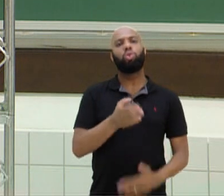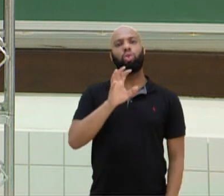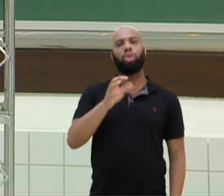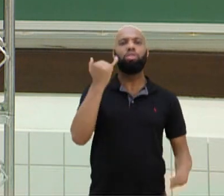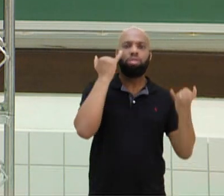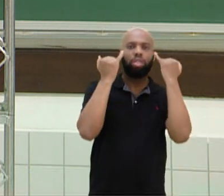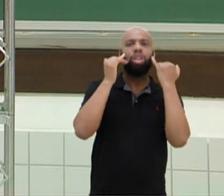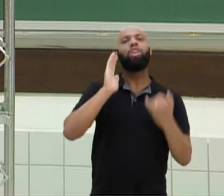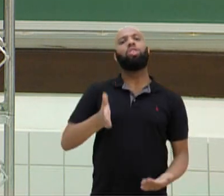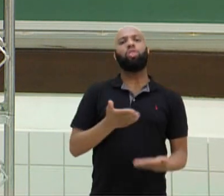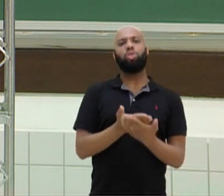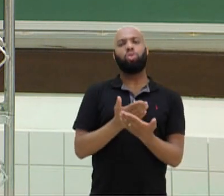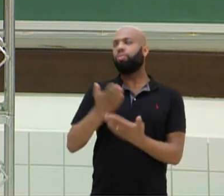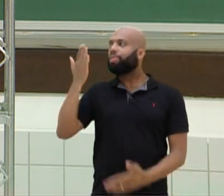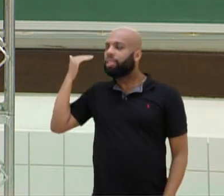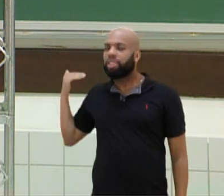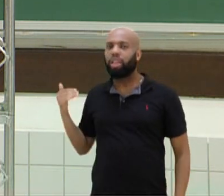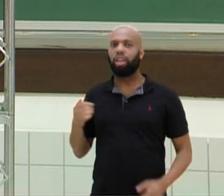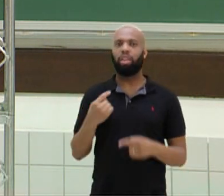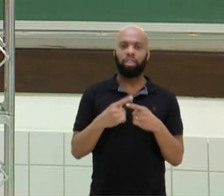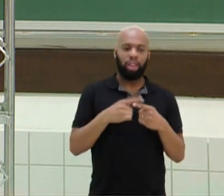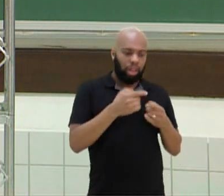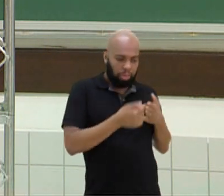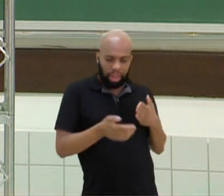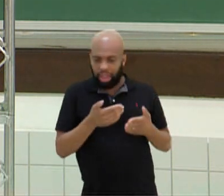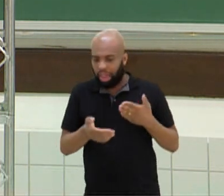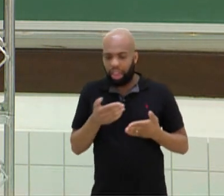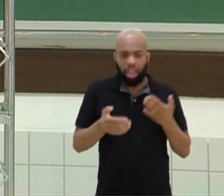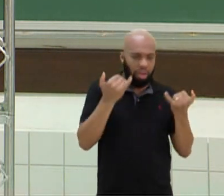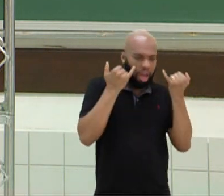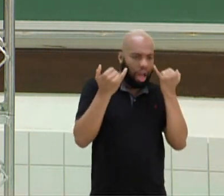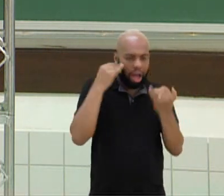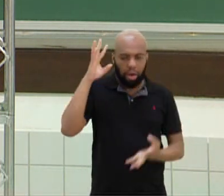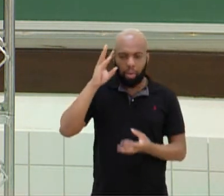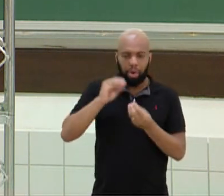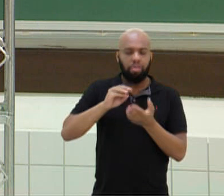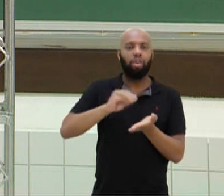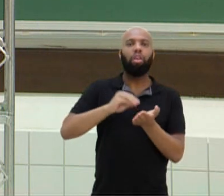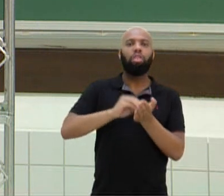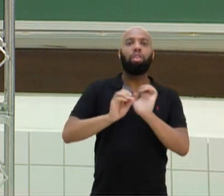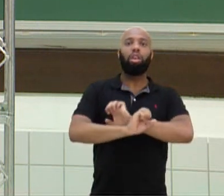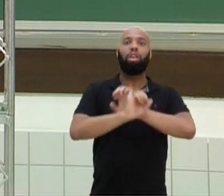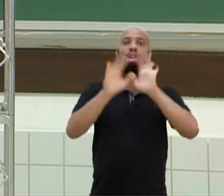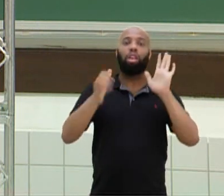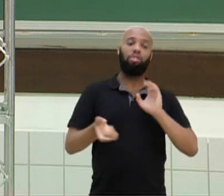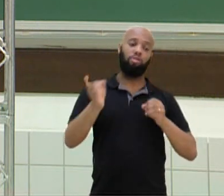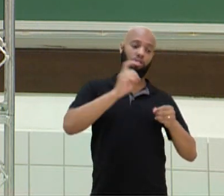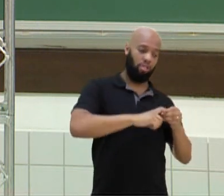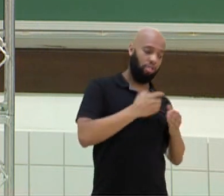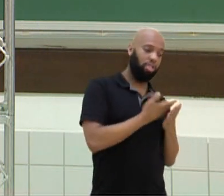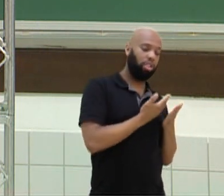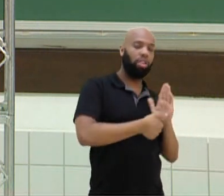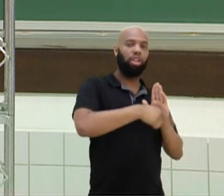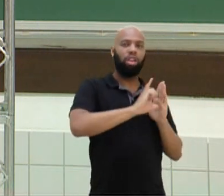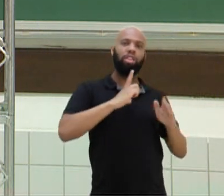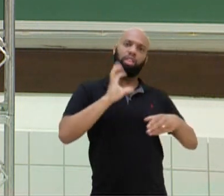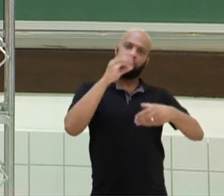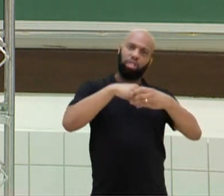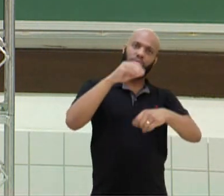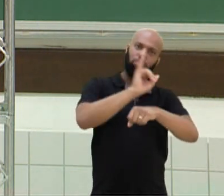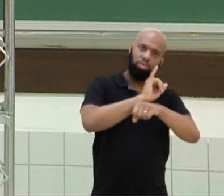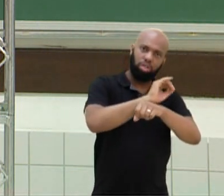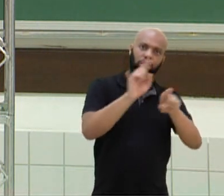num ponto 0 e menos 6. Professor, essas informações, lembra que nós já estudamos